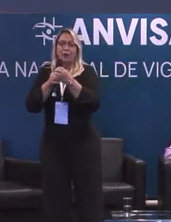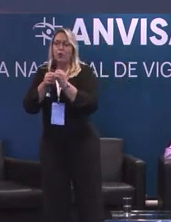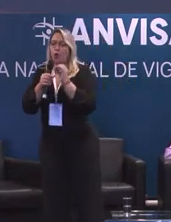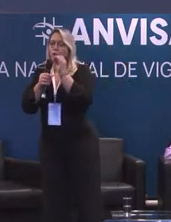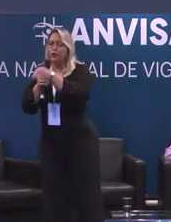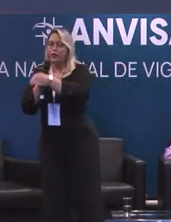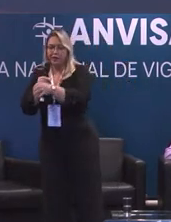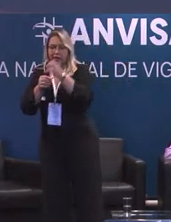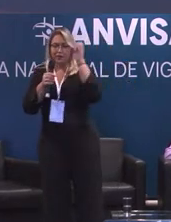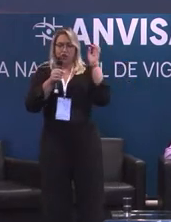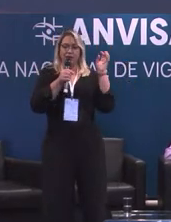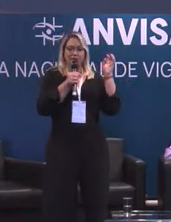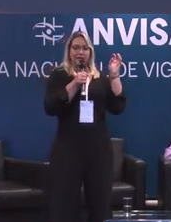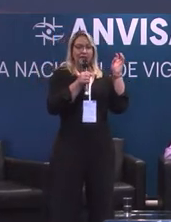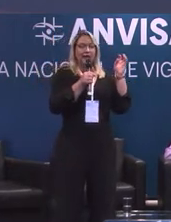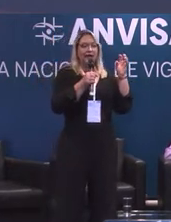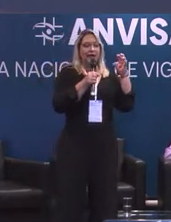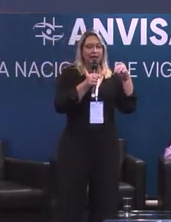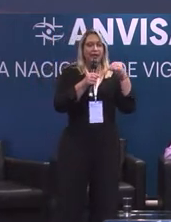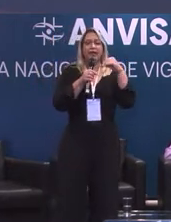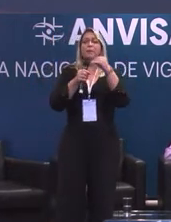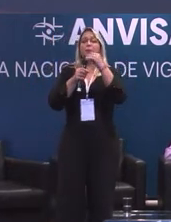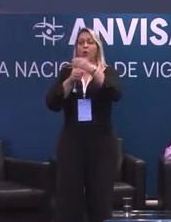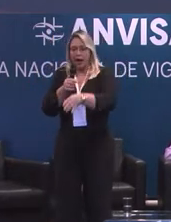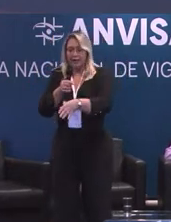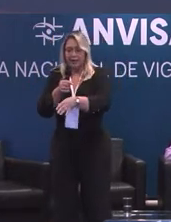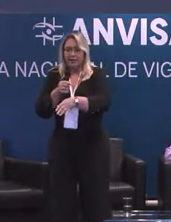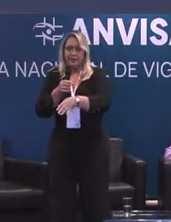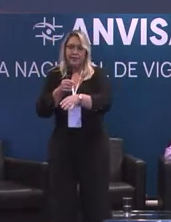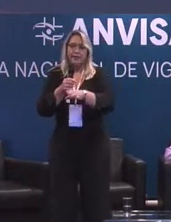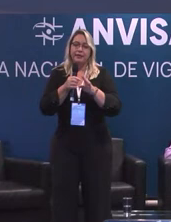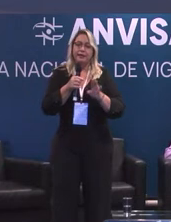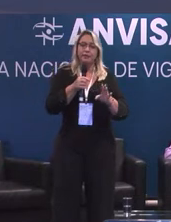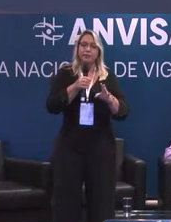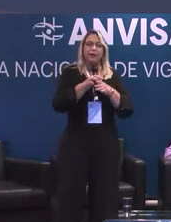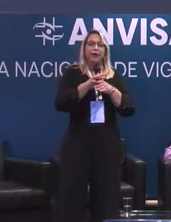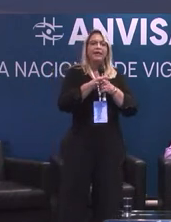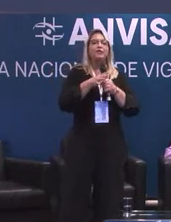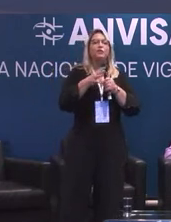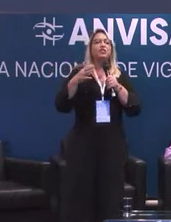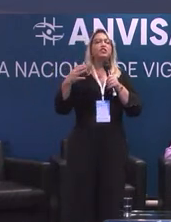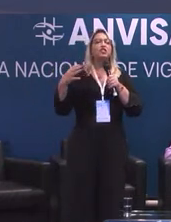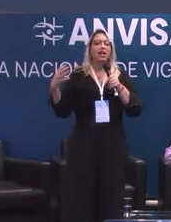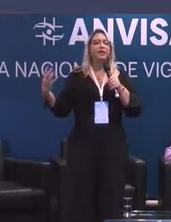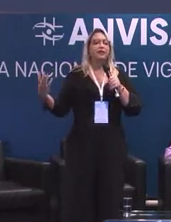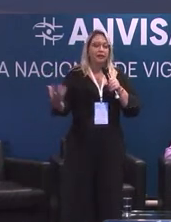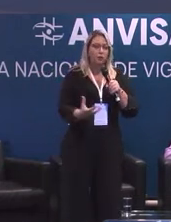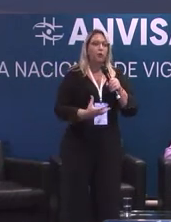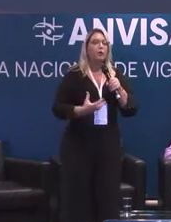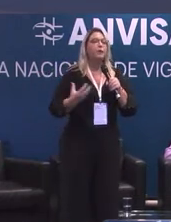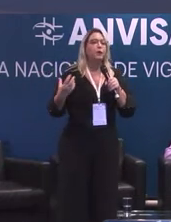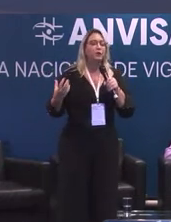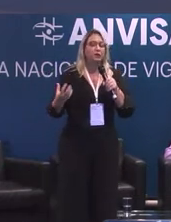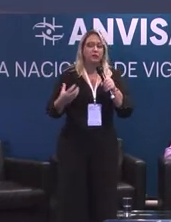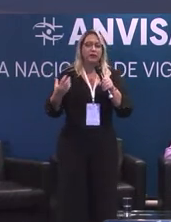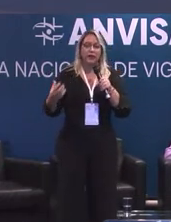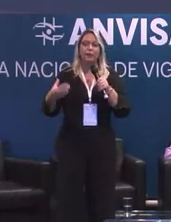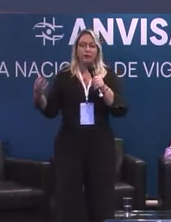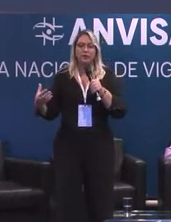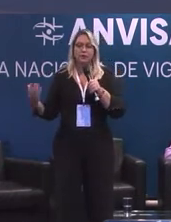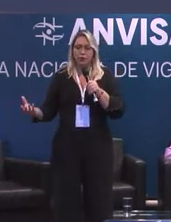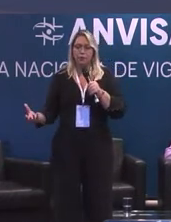um convite que a vigilância sanitária ia emburrada. Então, isso a gente já entendeu quão importante é